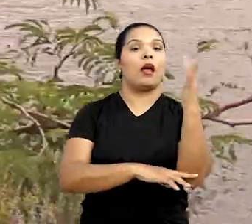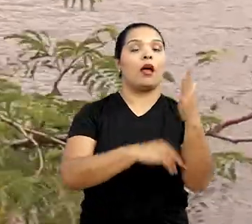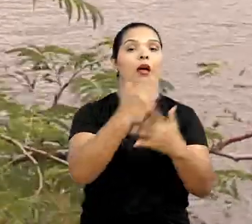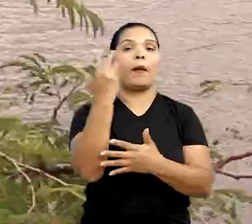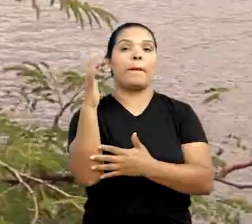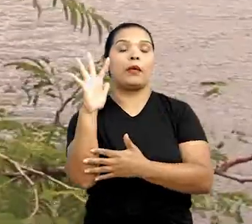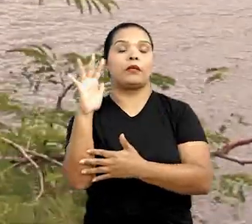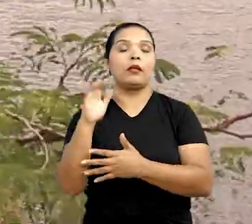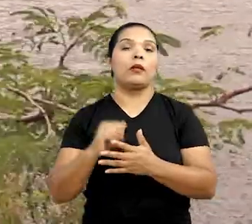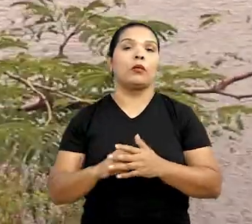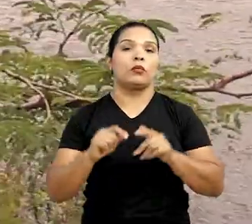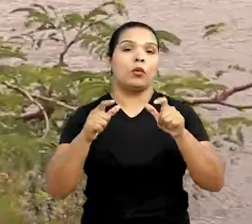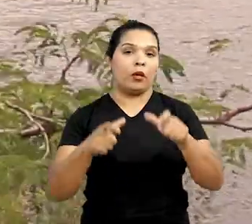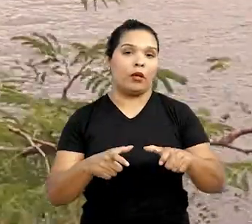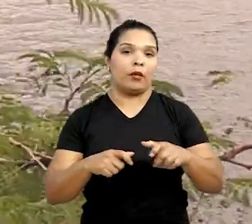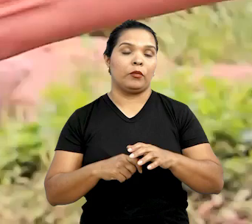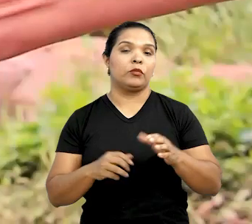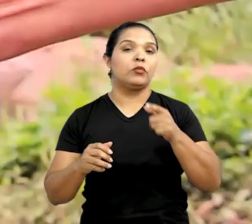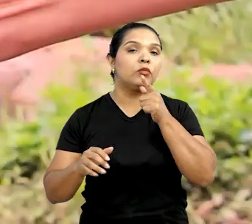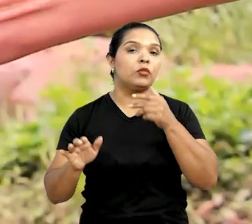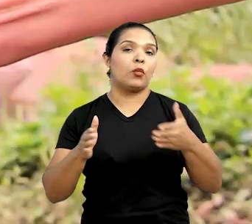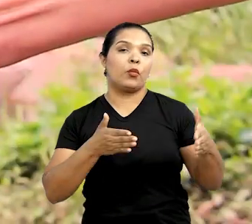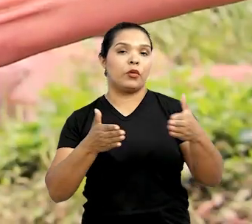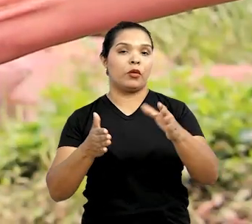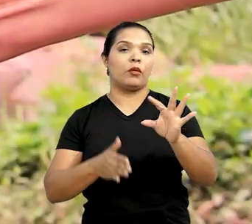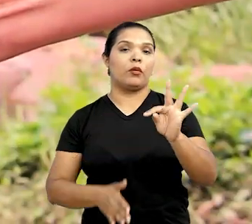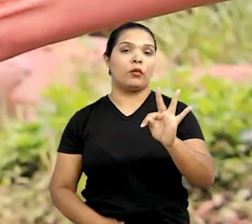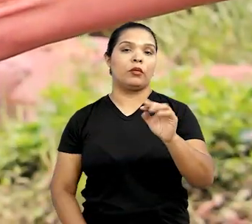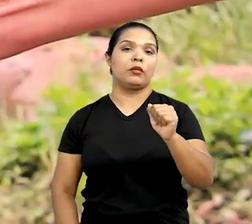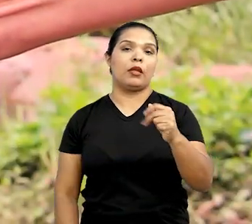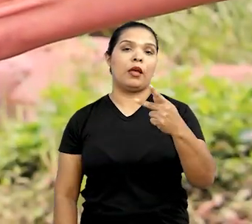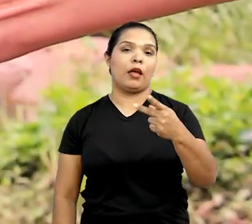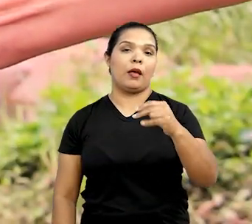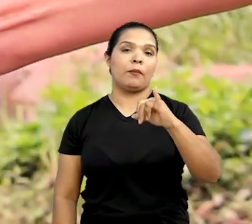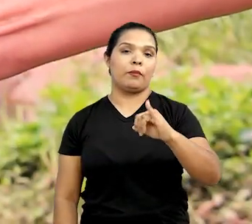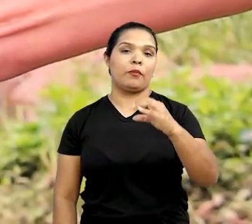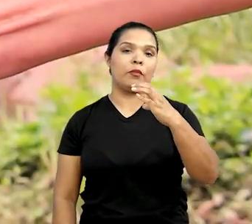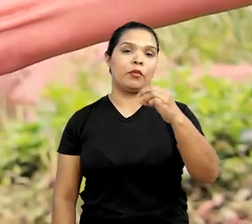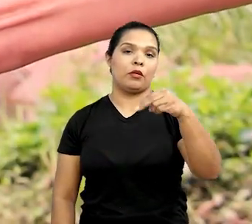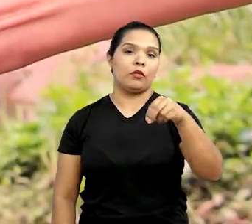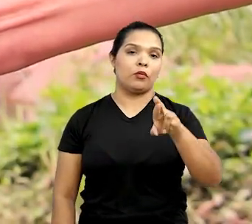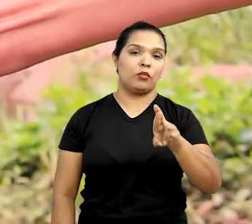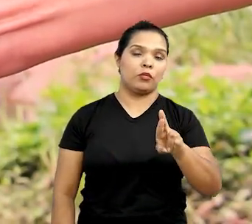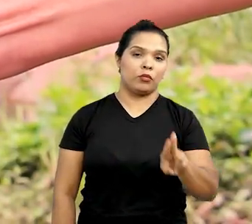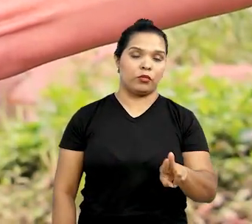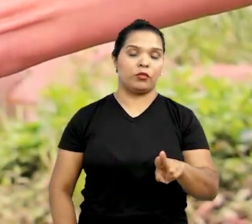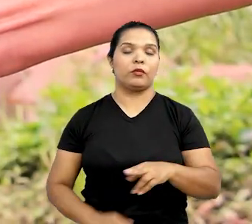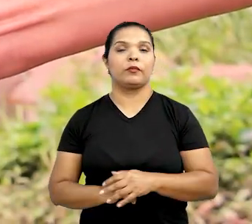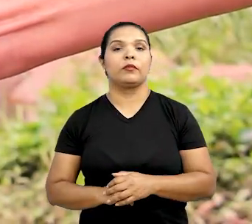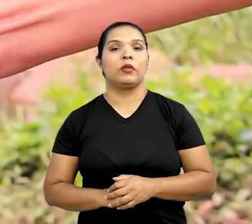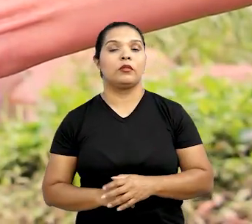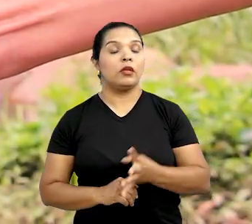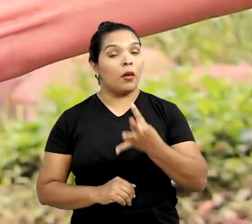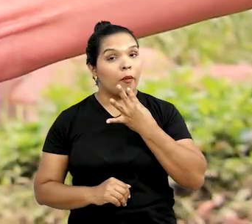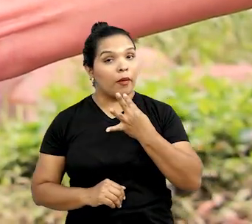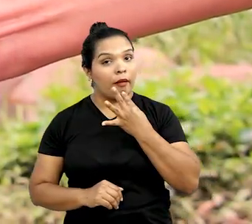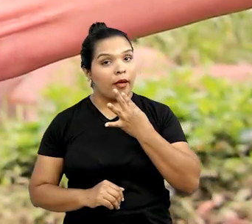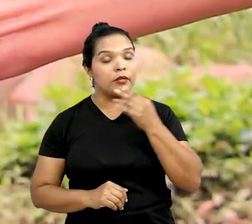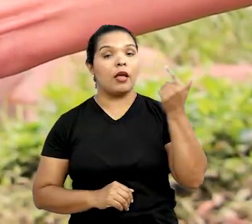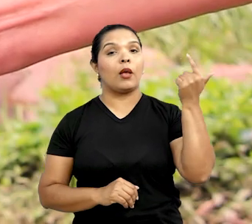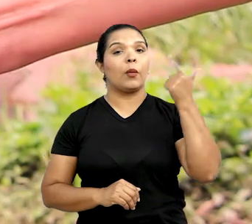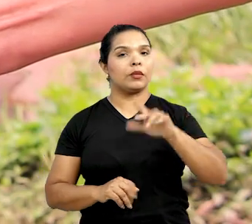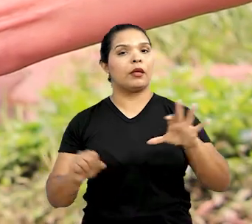ambiental da água na subbacia do Itapicuru. A gente quer trabalhar com conservação. Na medida em que você conserva a qualidade do ecossistema aquático,